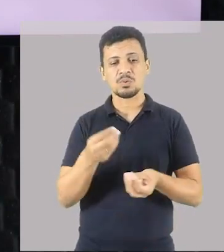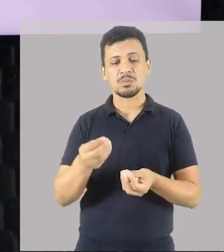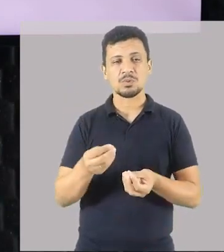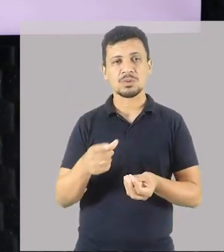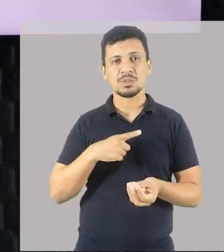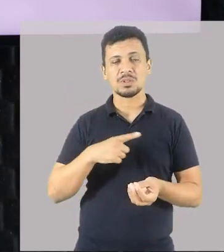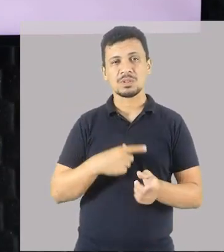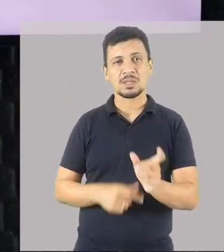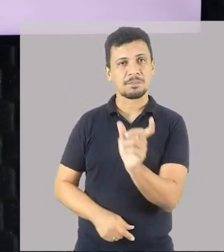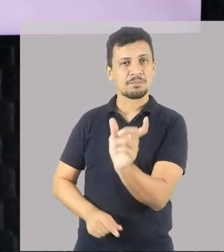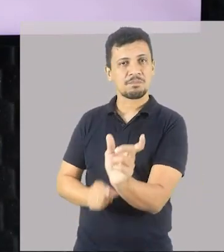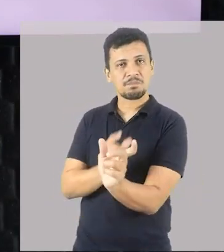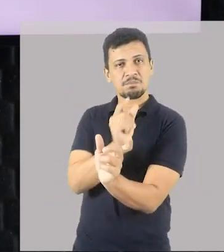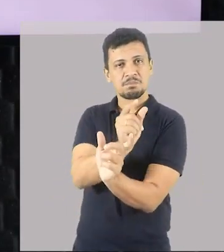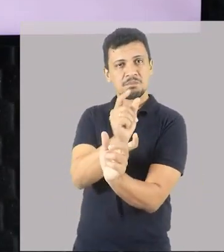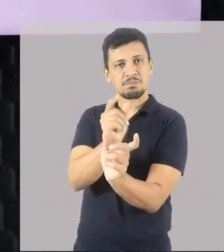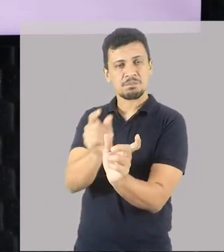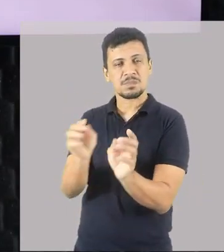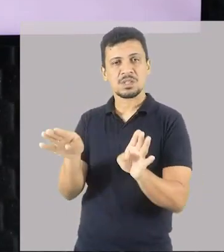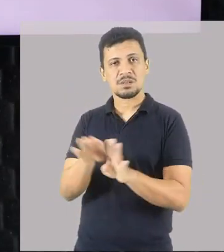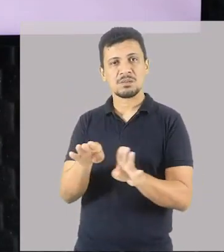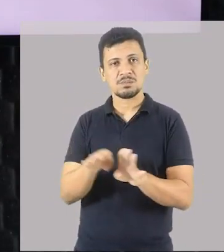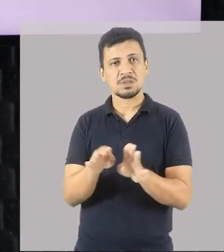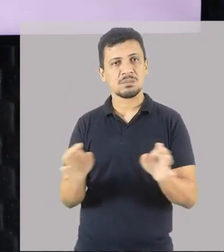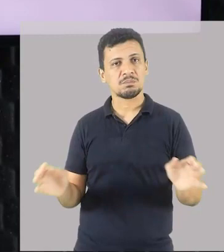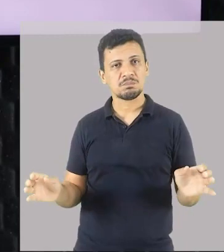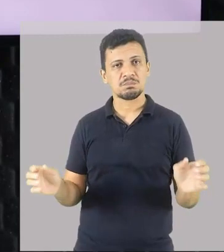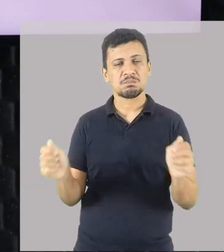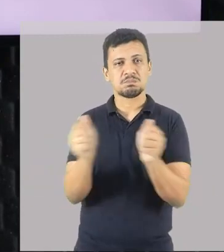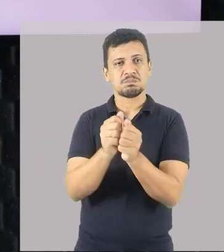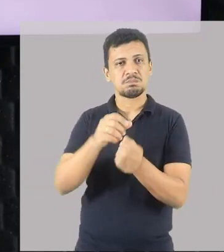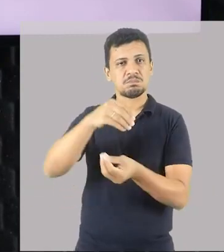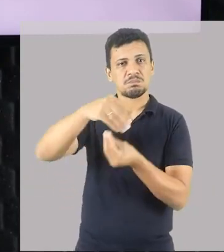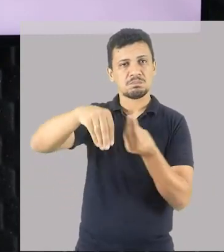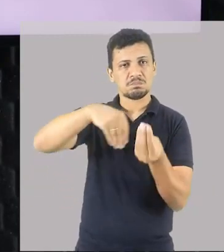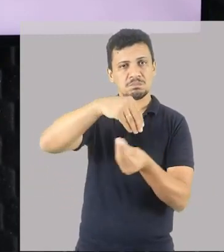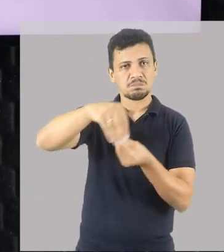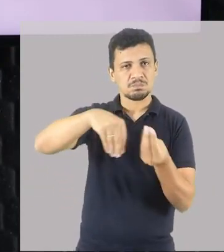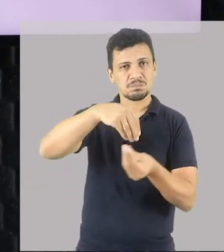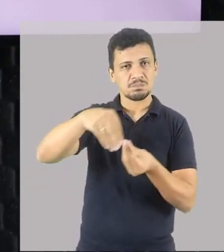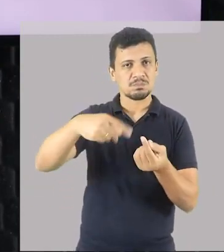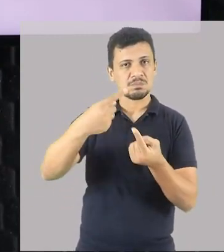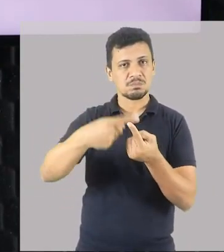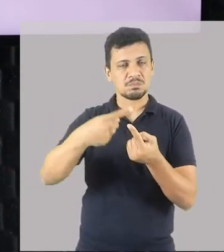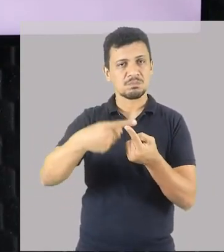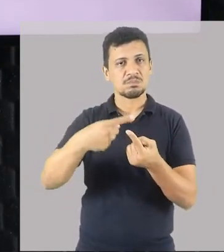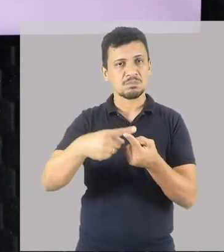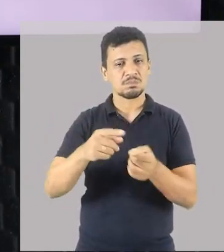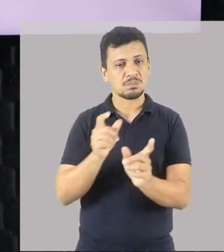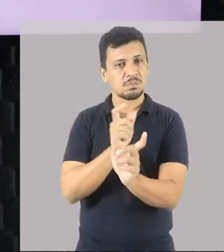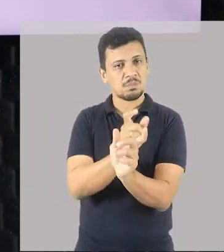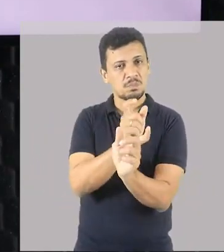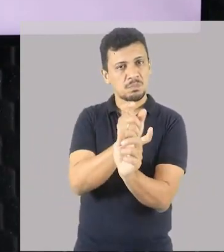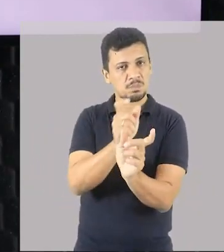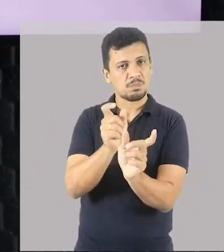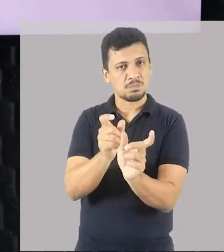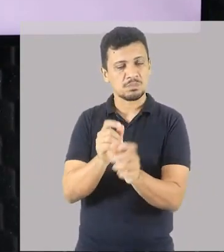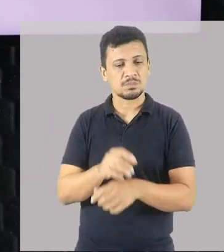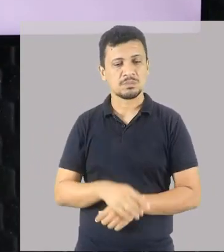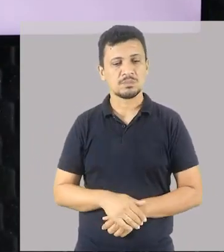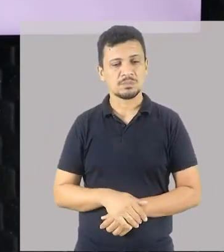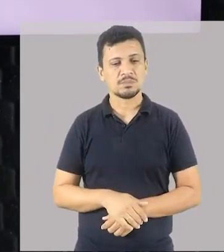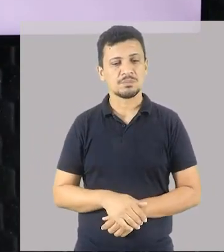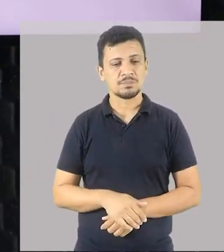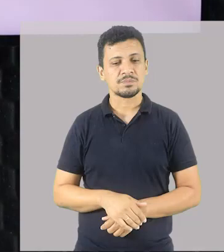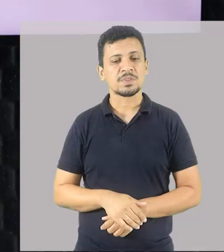e aglutinação, respectivamente. Os dois processos de composição, aliás, os dois tipos de composição, certo? A composição